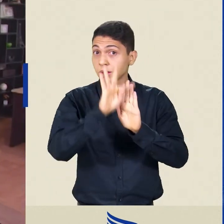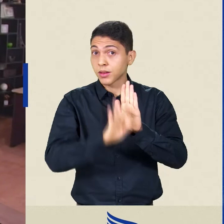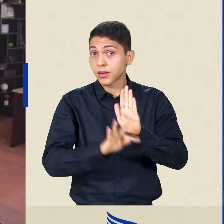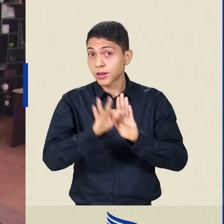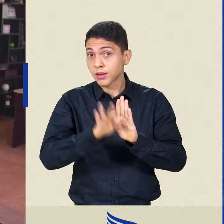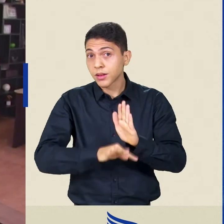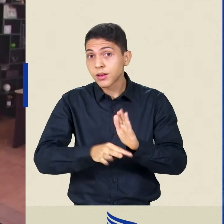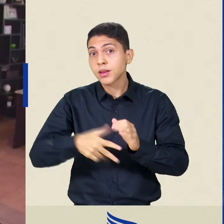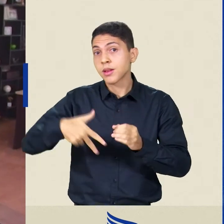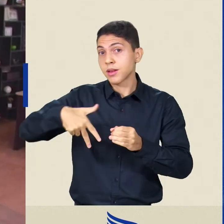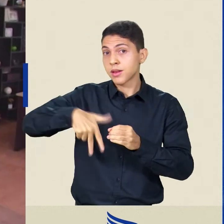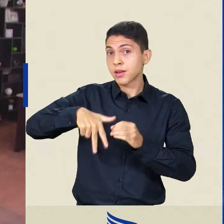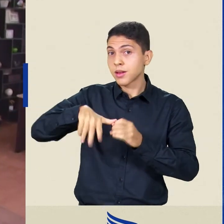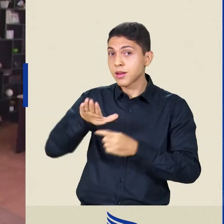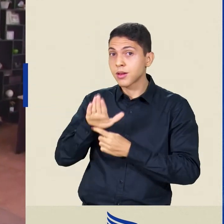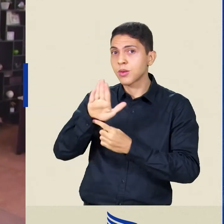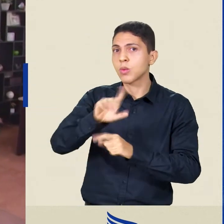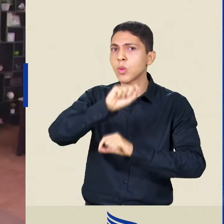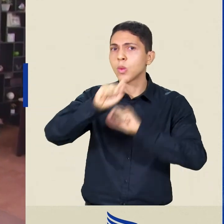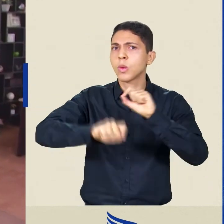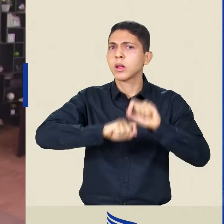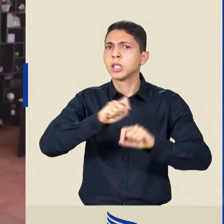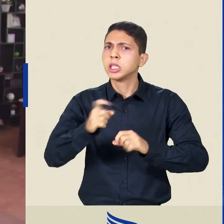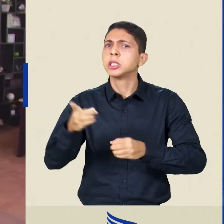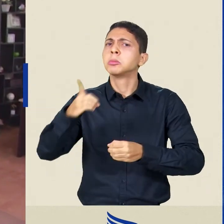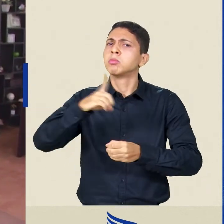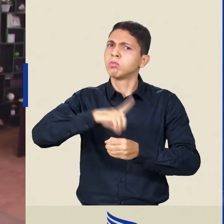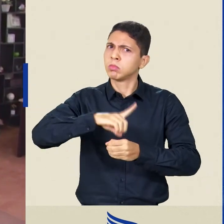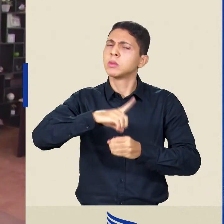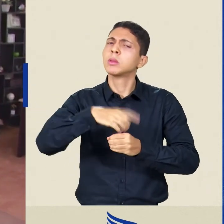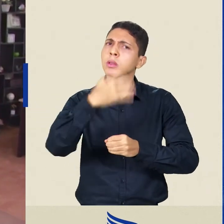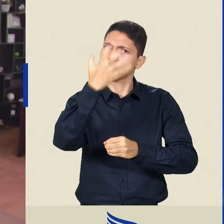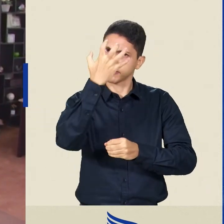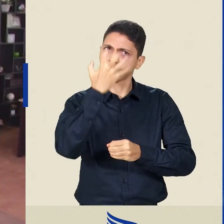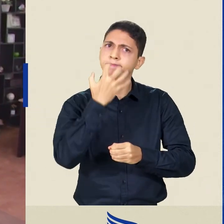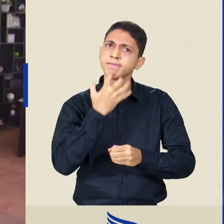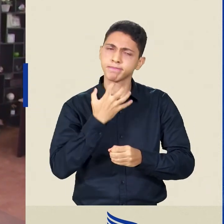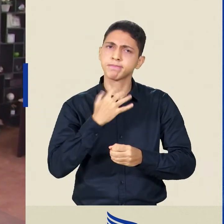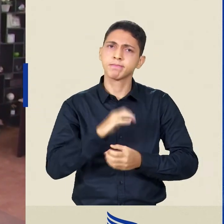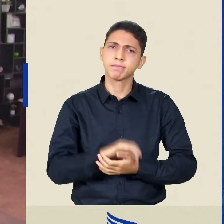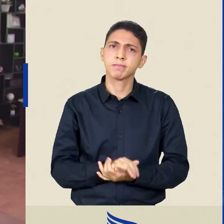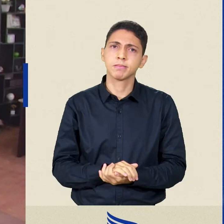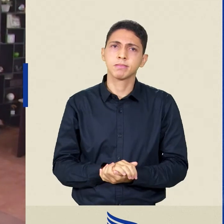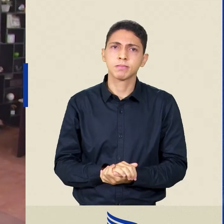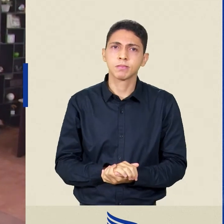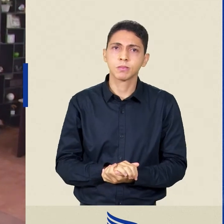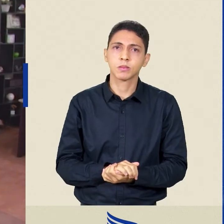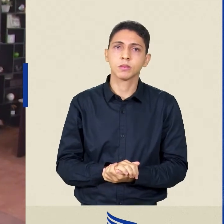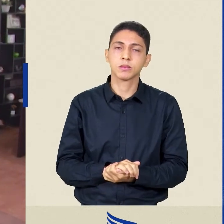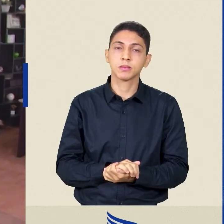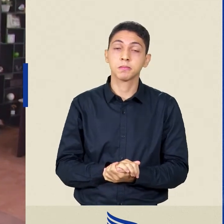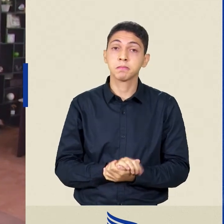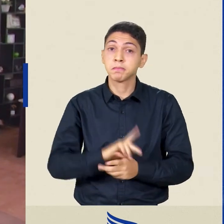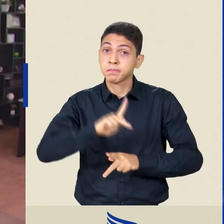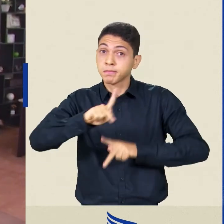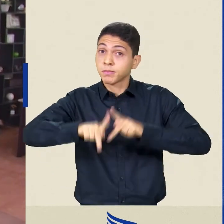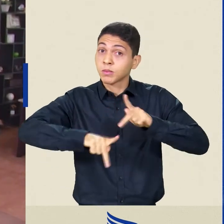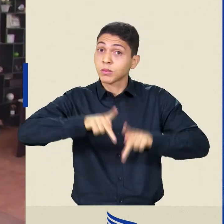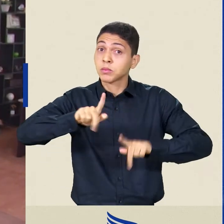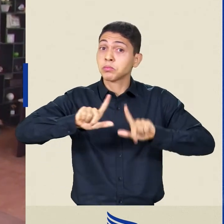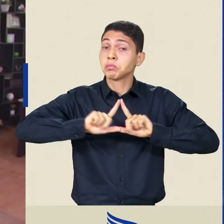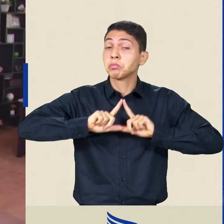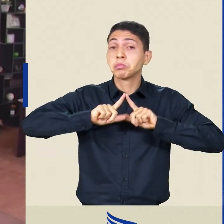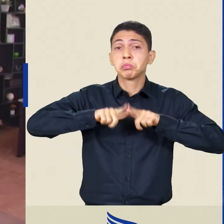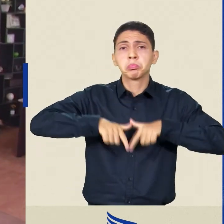8 a 10 revela a seriedade com que Deus considera a questão dos dízimos e ofertas. O povo de Israel estava sendo